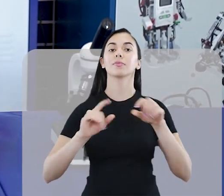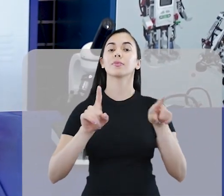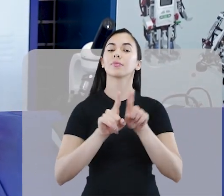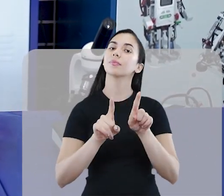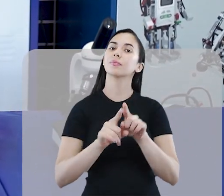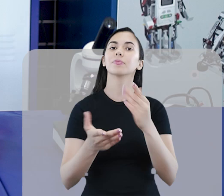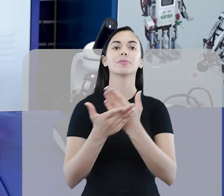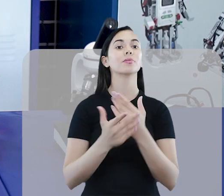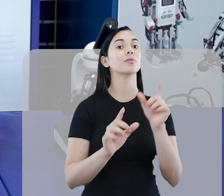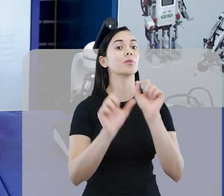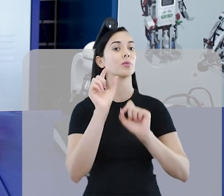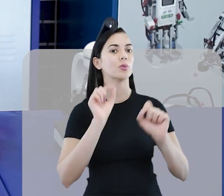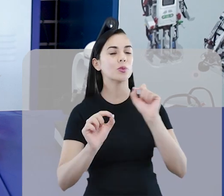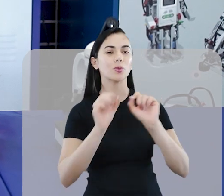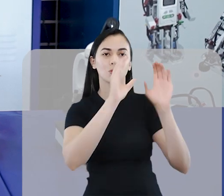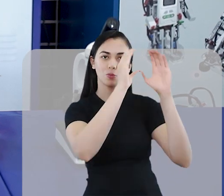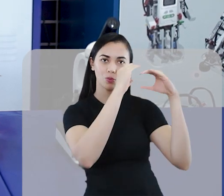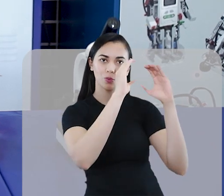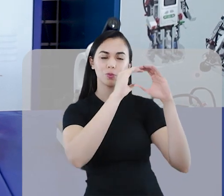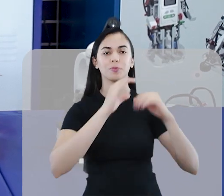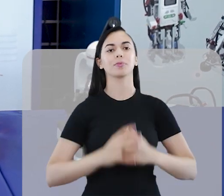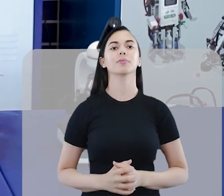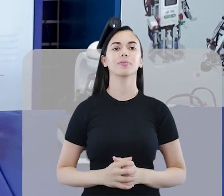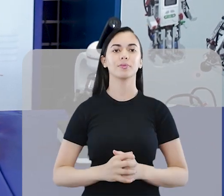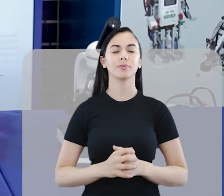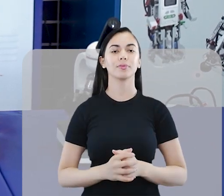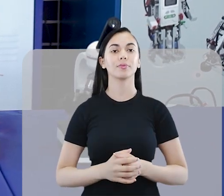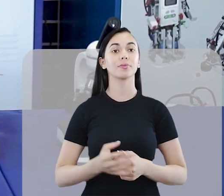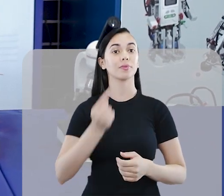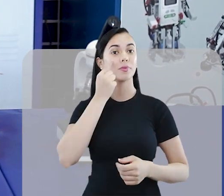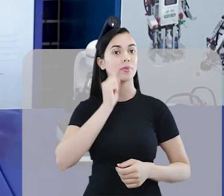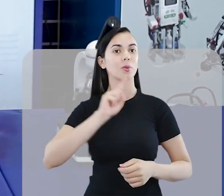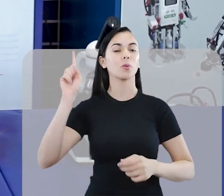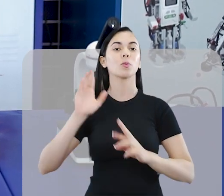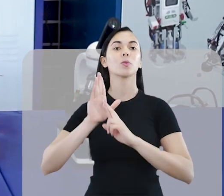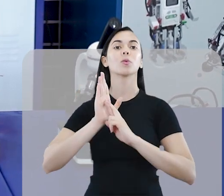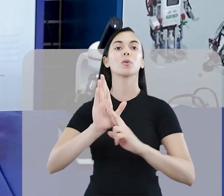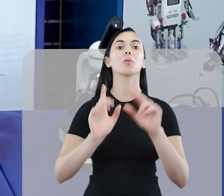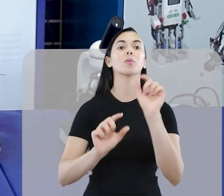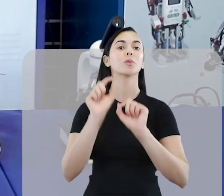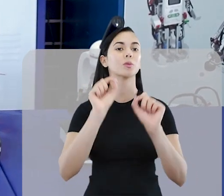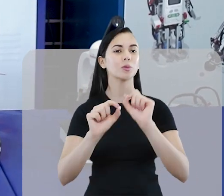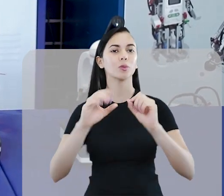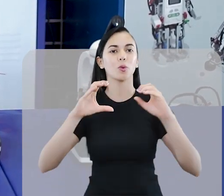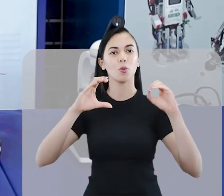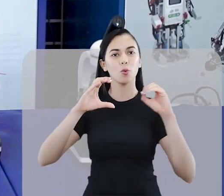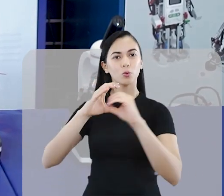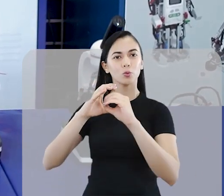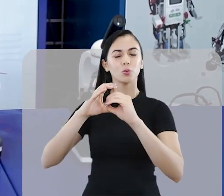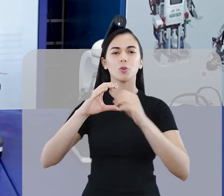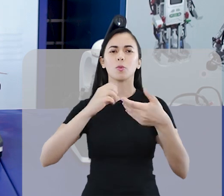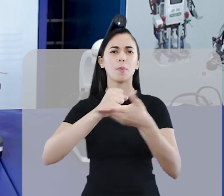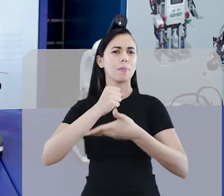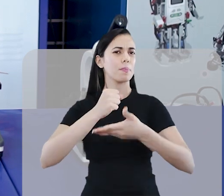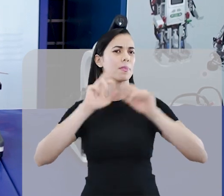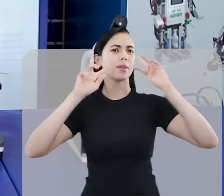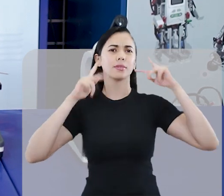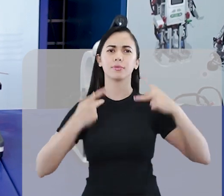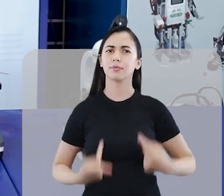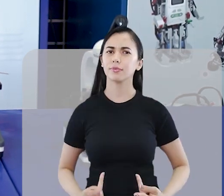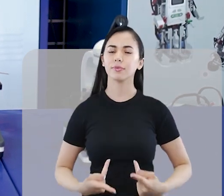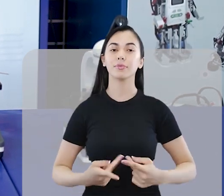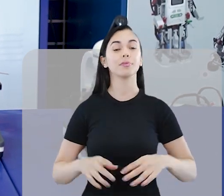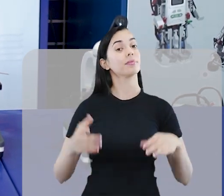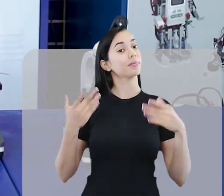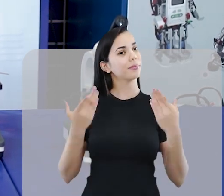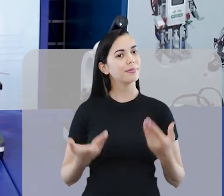algumas observações ao microscópio. Aqui nós temos uma representação de uma célula, que é a unidade básica dos seres vivos.